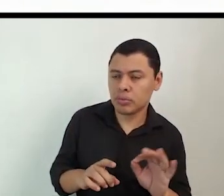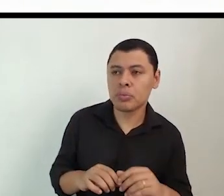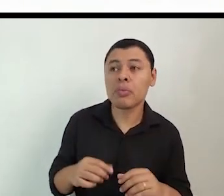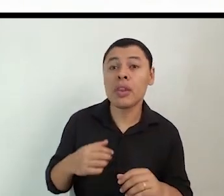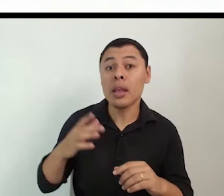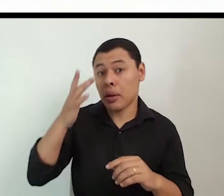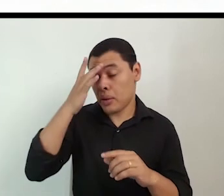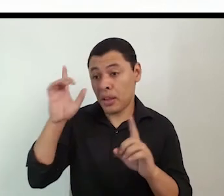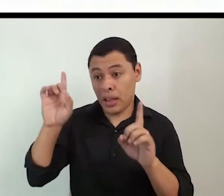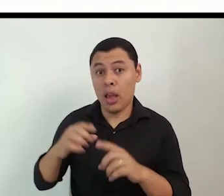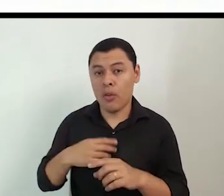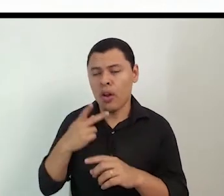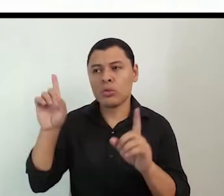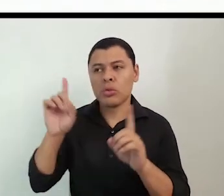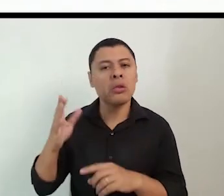chamada,